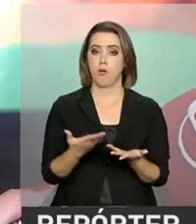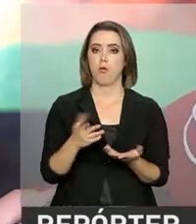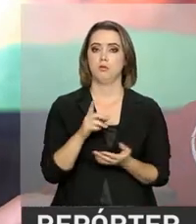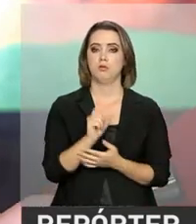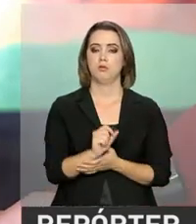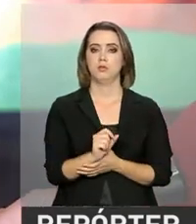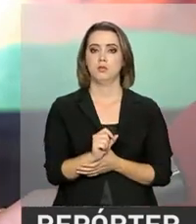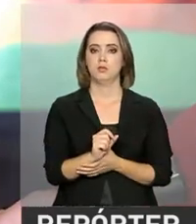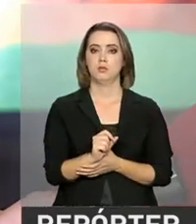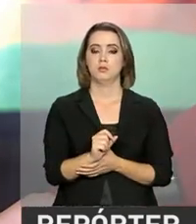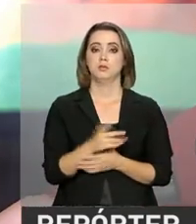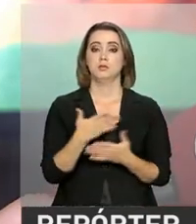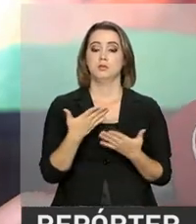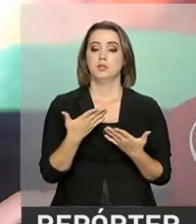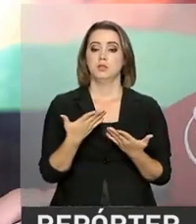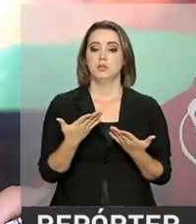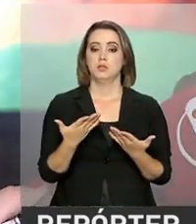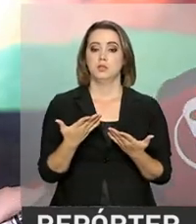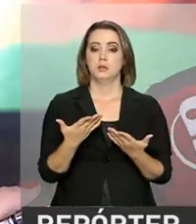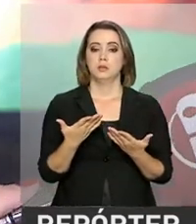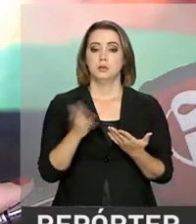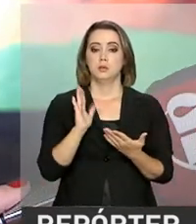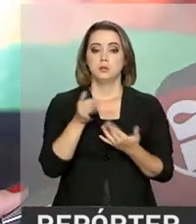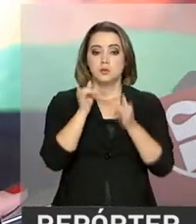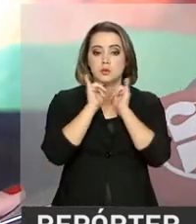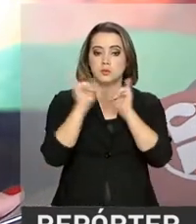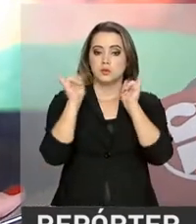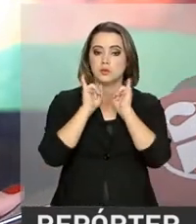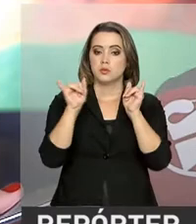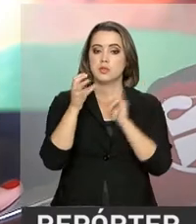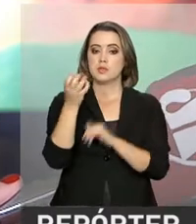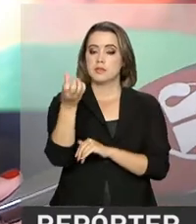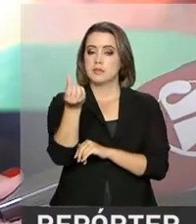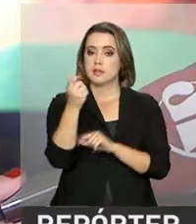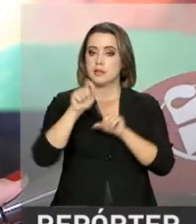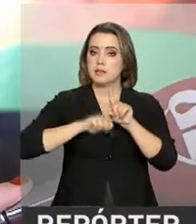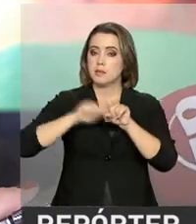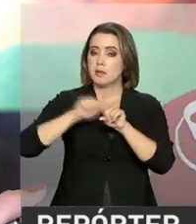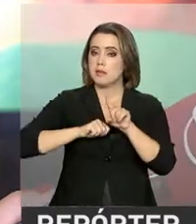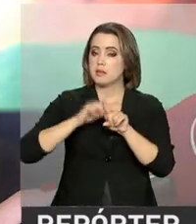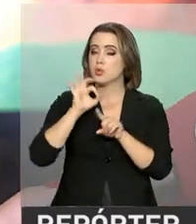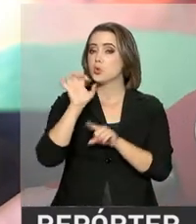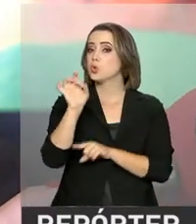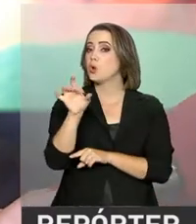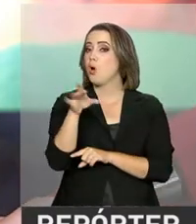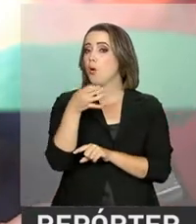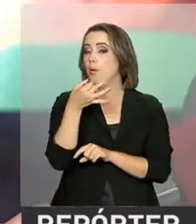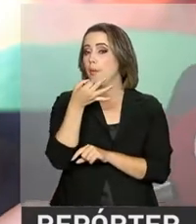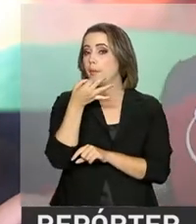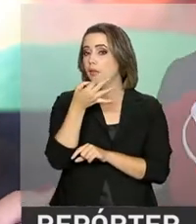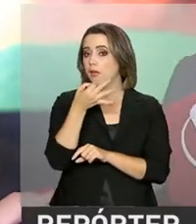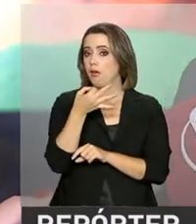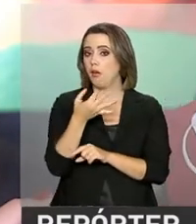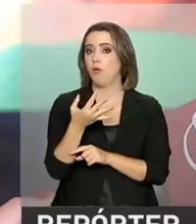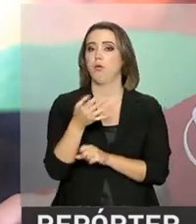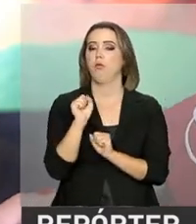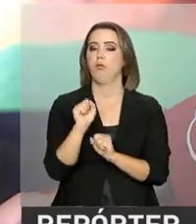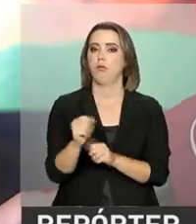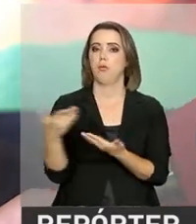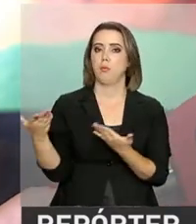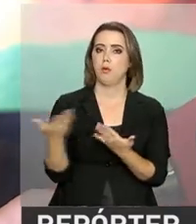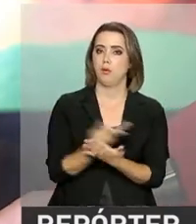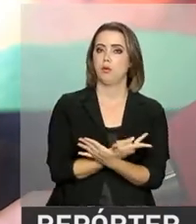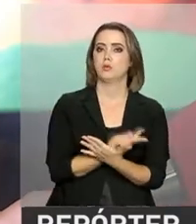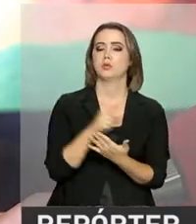Que foi ventilado é exatamente essa questão dos 6 meses, foi uma sugestão que foi dada, que pode vir a